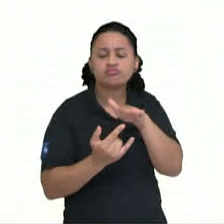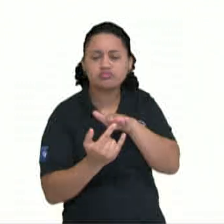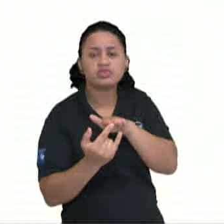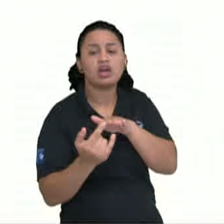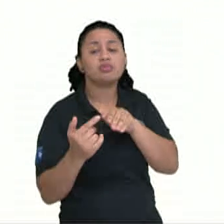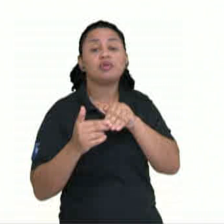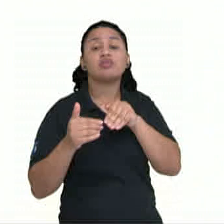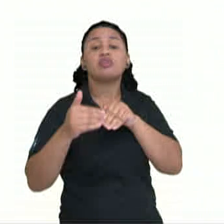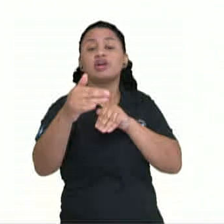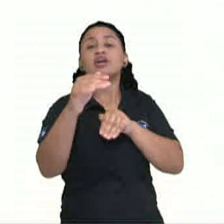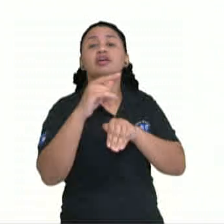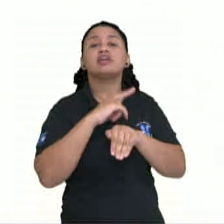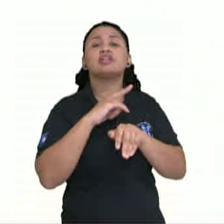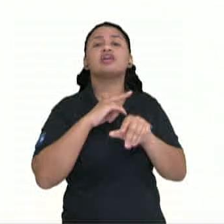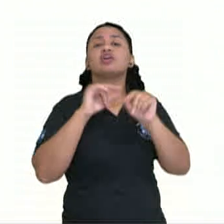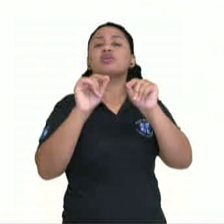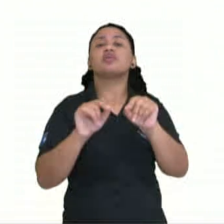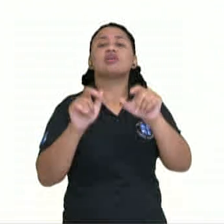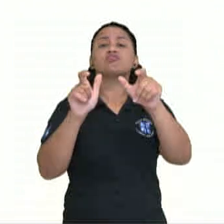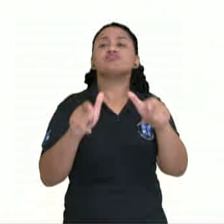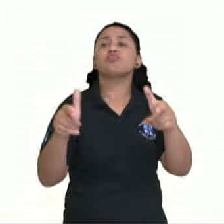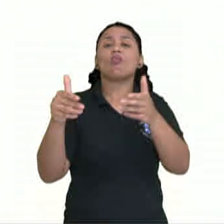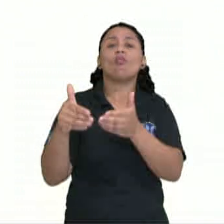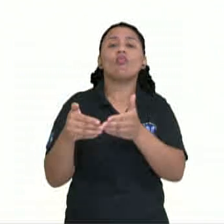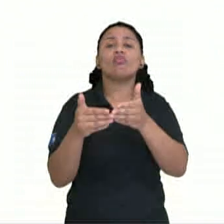se estende o areal do cais do